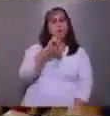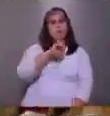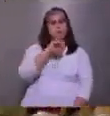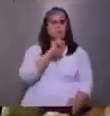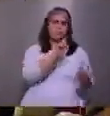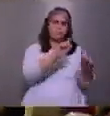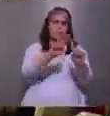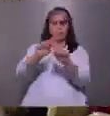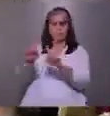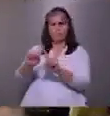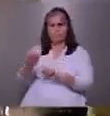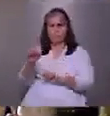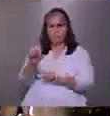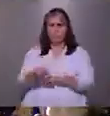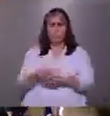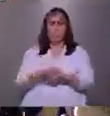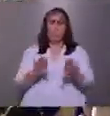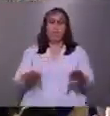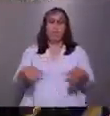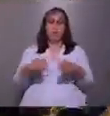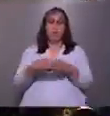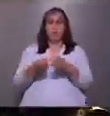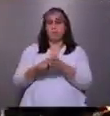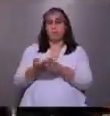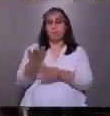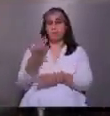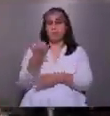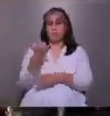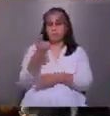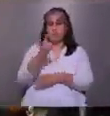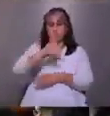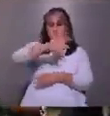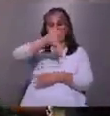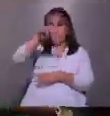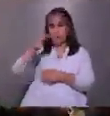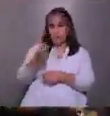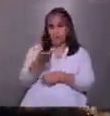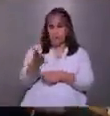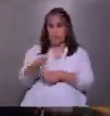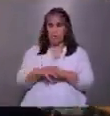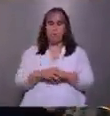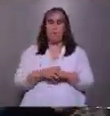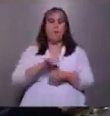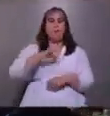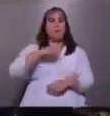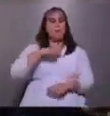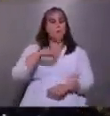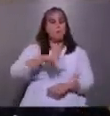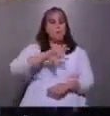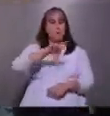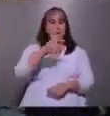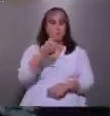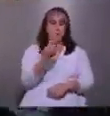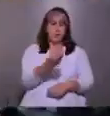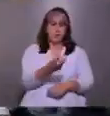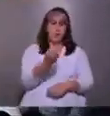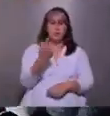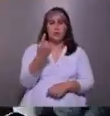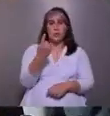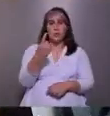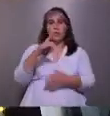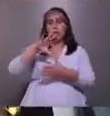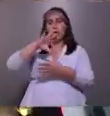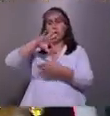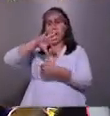presentes 26 grupos dos seguintes países: 3 de Portugal, 1 da África do Sul, 3